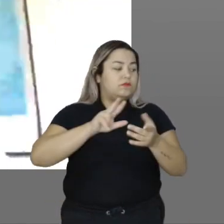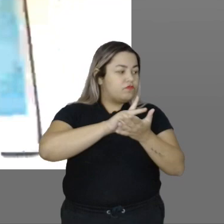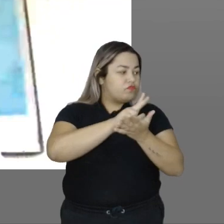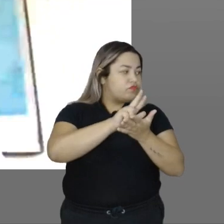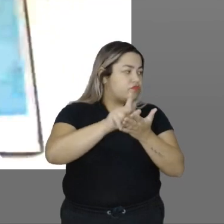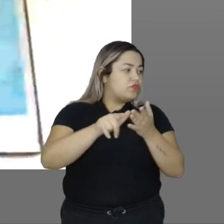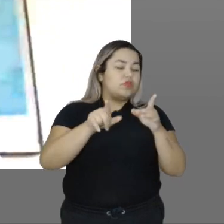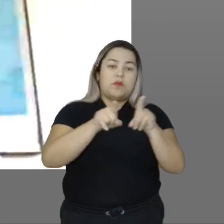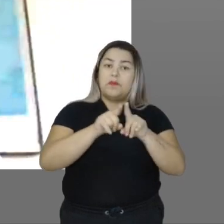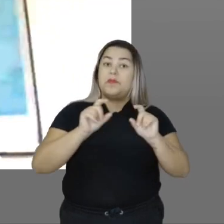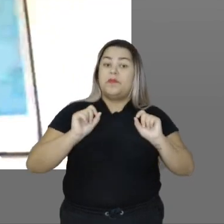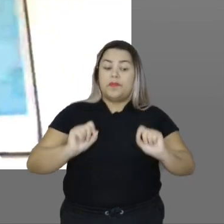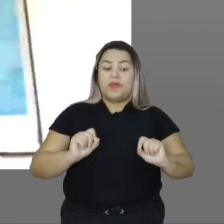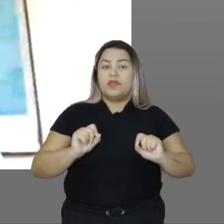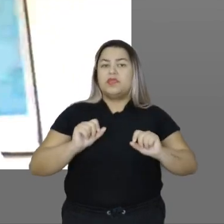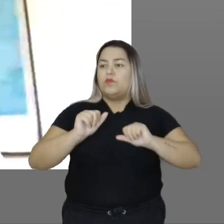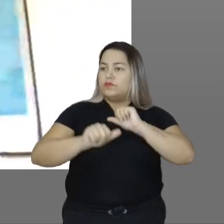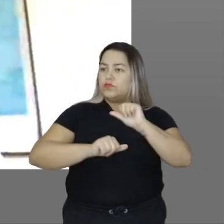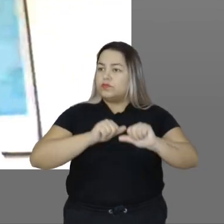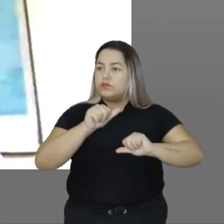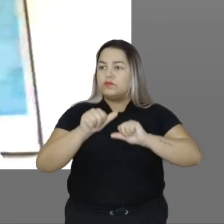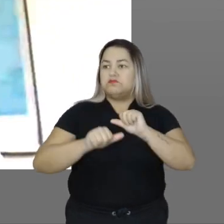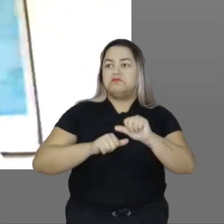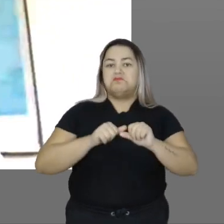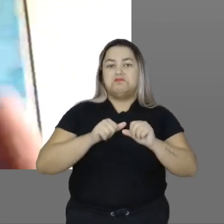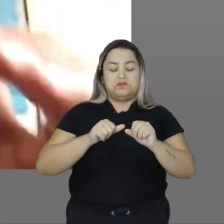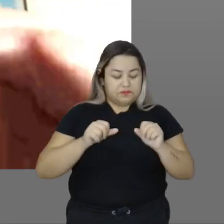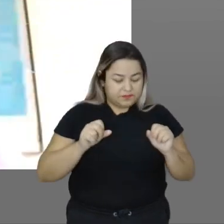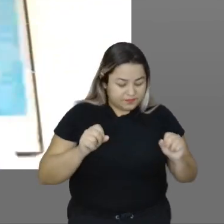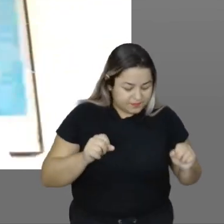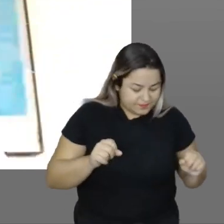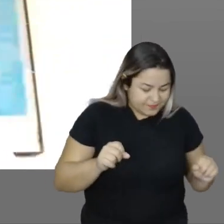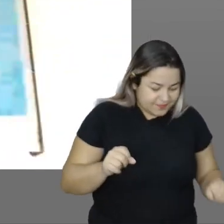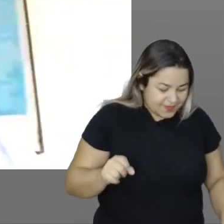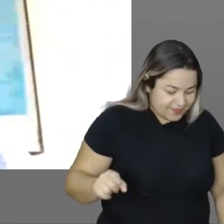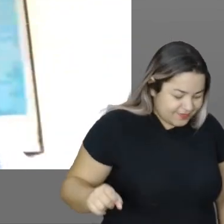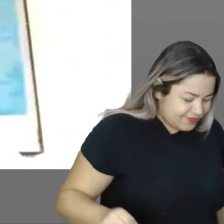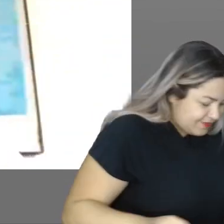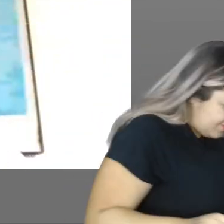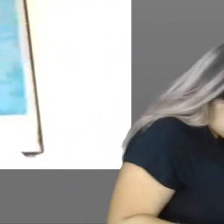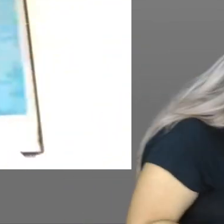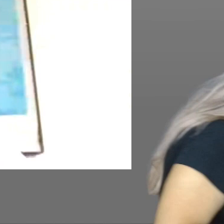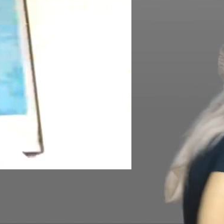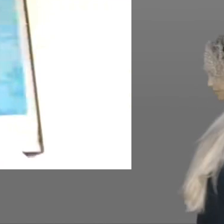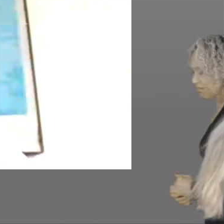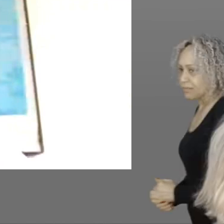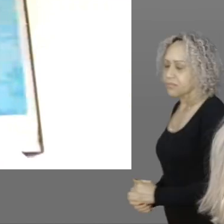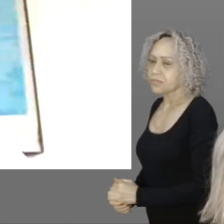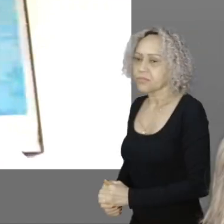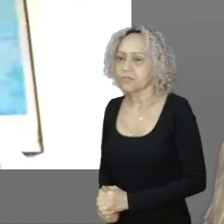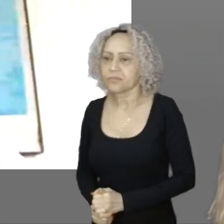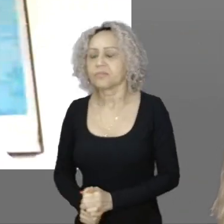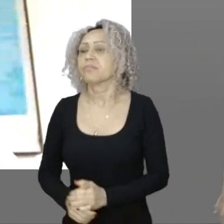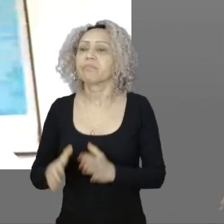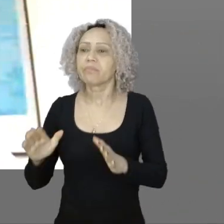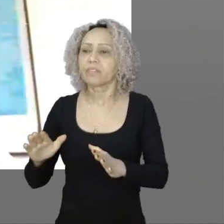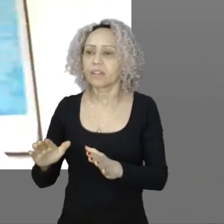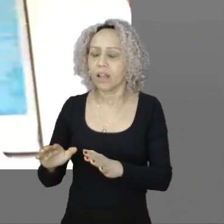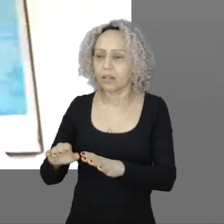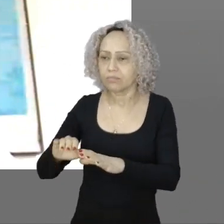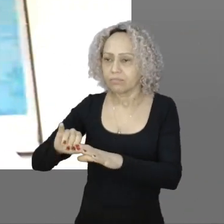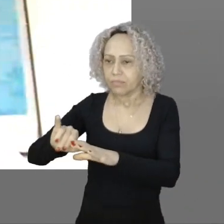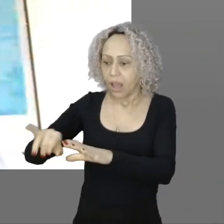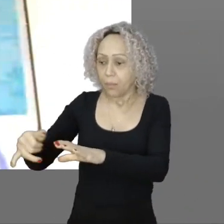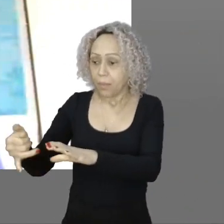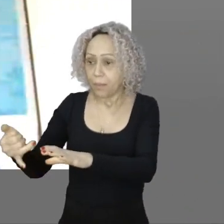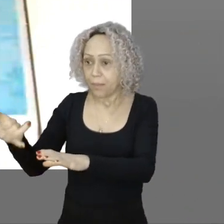econômicas, macroeconômicas estão mudando de maneira tão positiva que a redução da taxa de juros já foi de 1 ponto percentual e eu espero